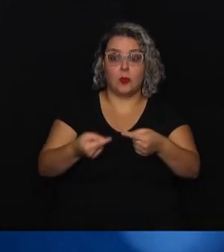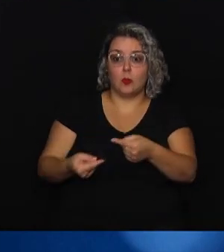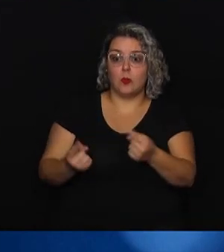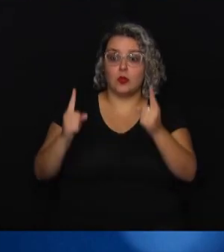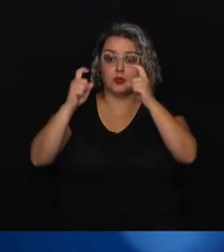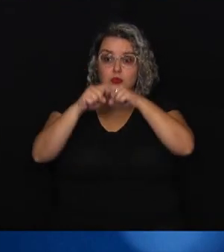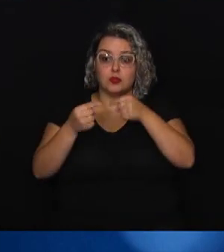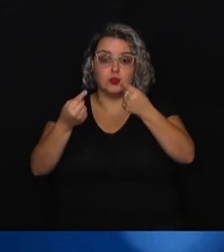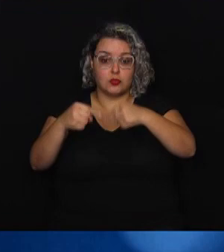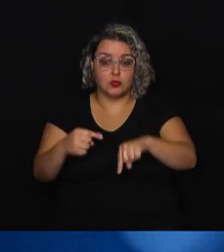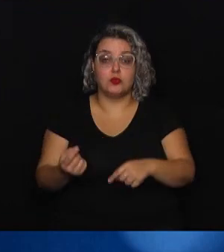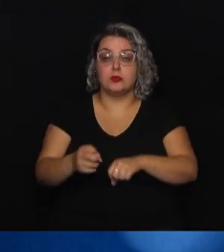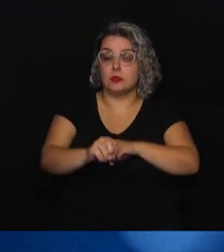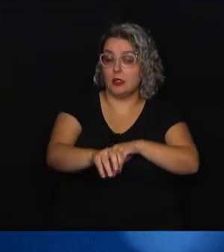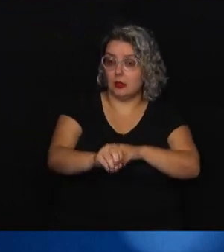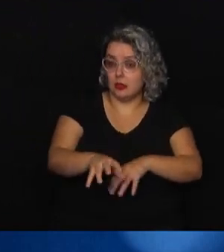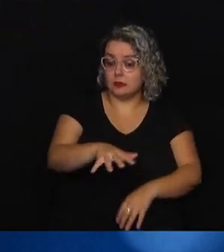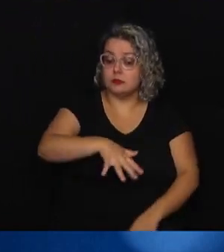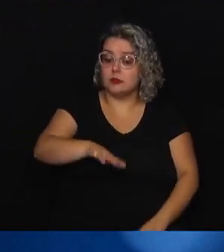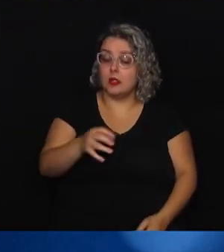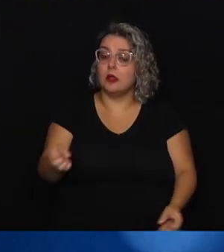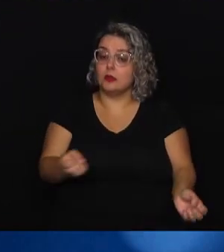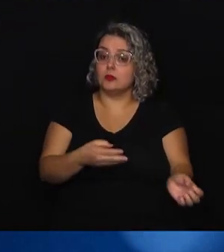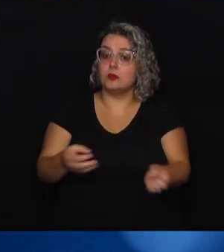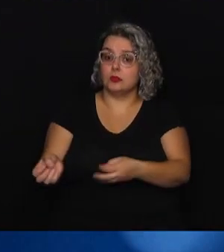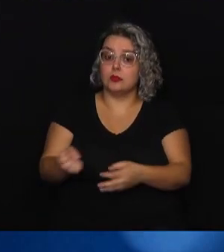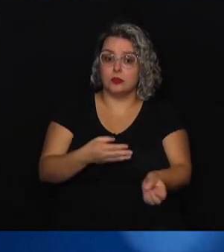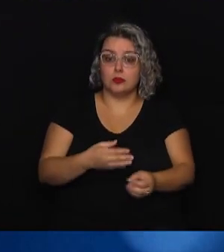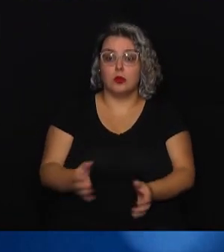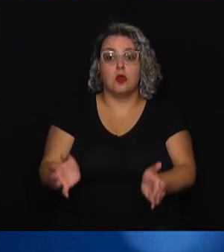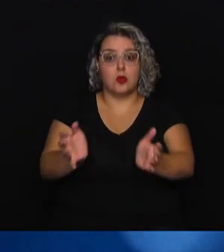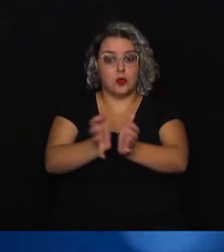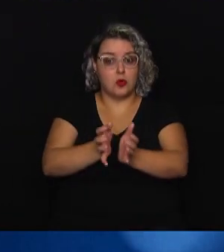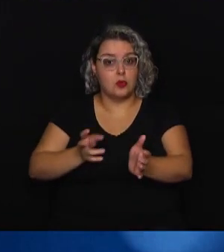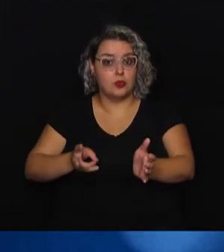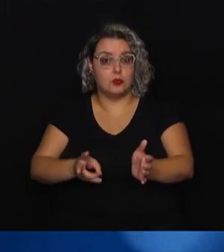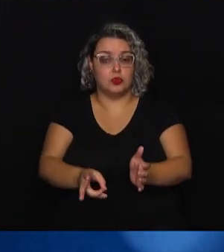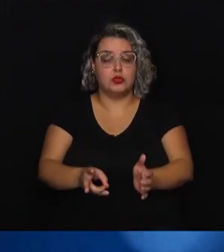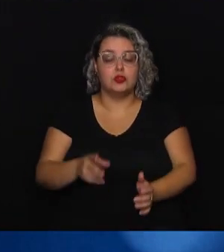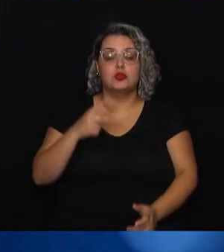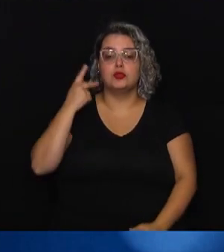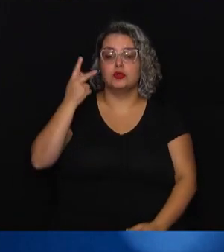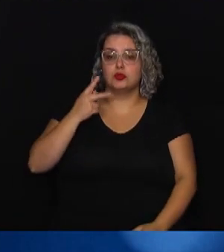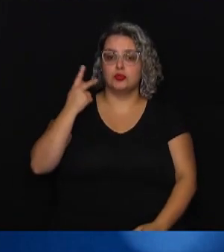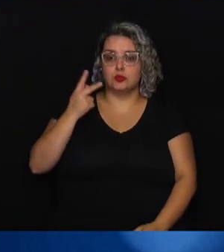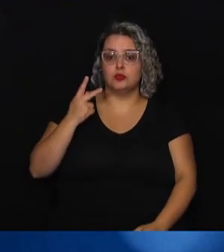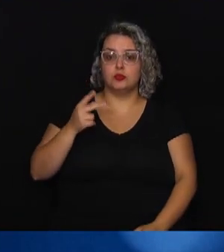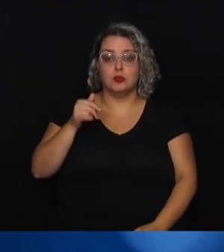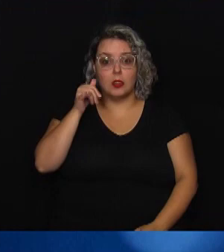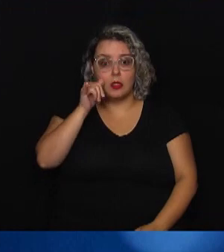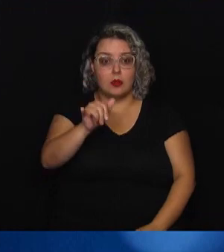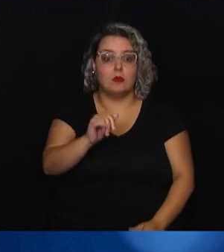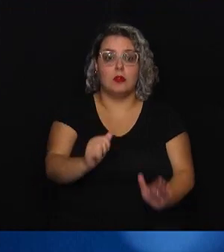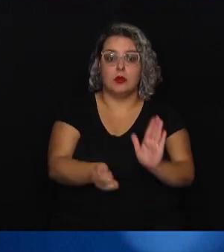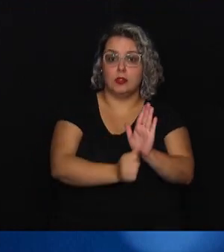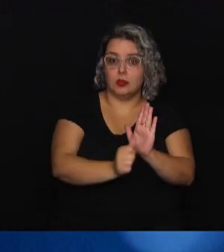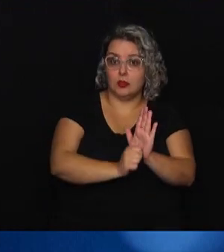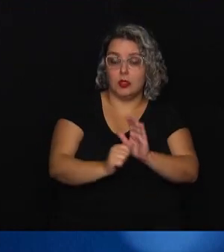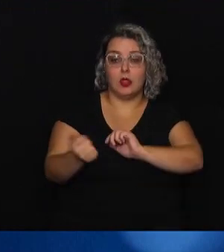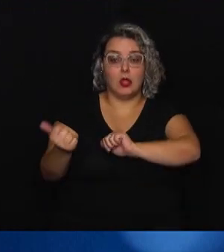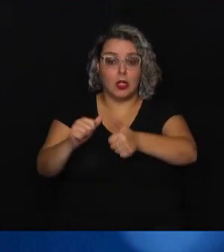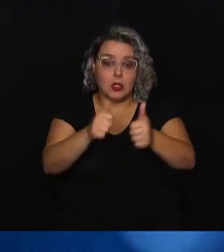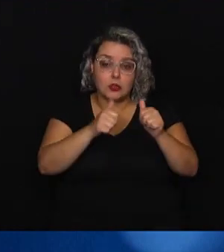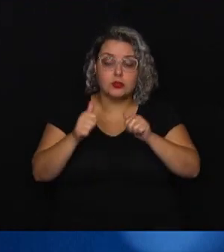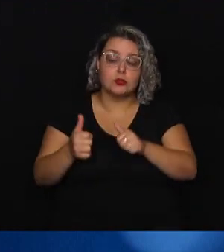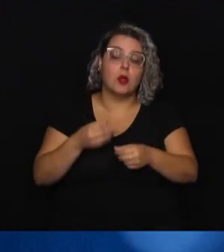desafios educacionais na atualidade. Comissão Permanente de Políticas de Prevenção às Drogas analisa